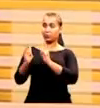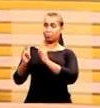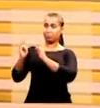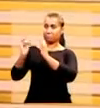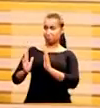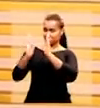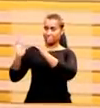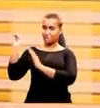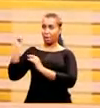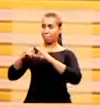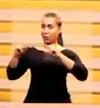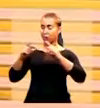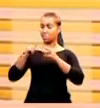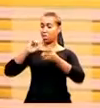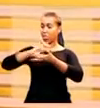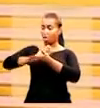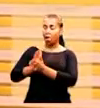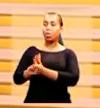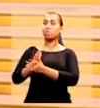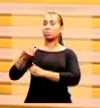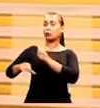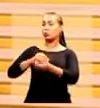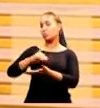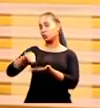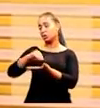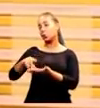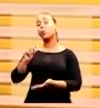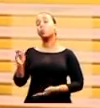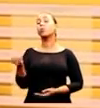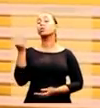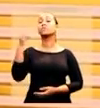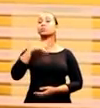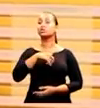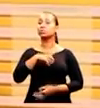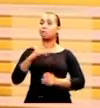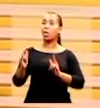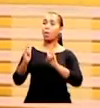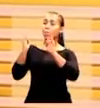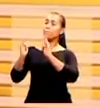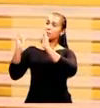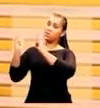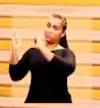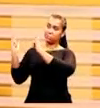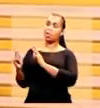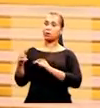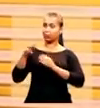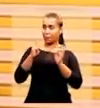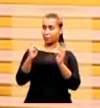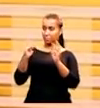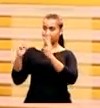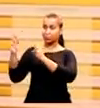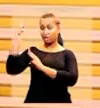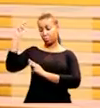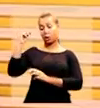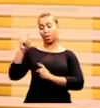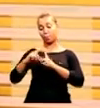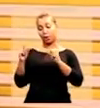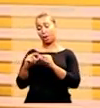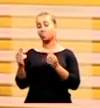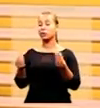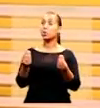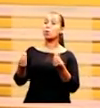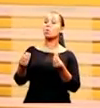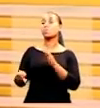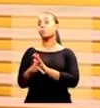ministério, de transformar em secretaria. Qual que é a importância de se ter um ministério e o que esse tipo de relação que